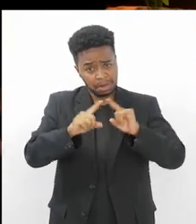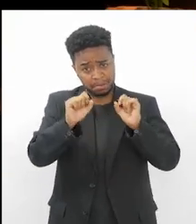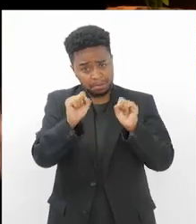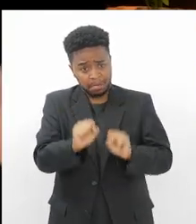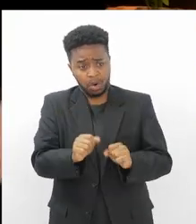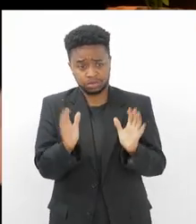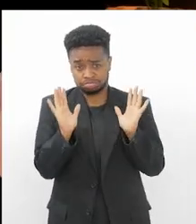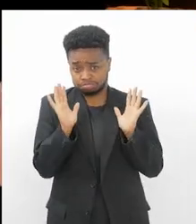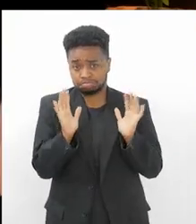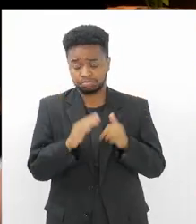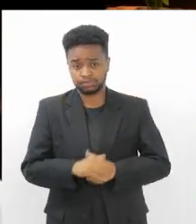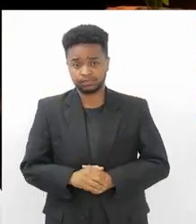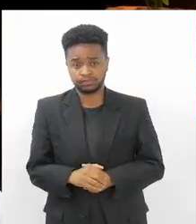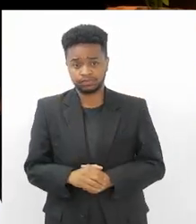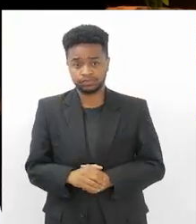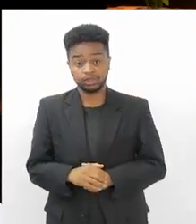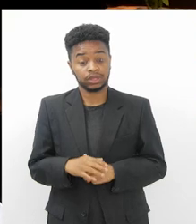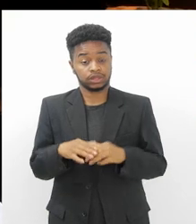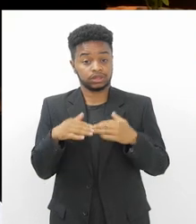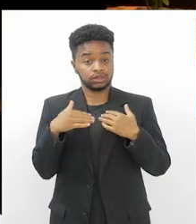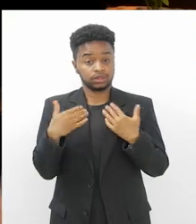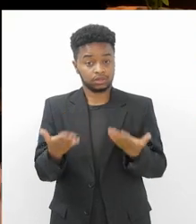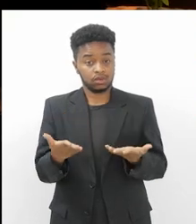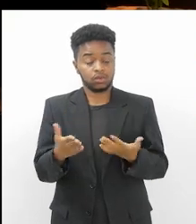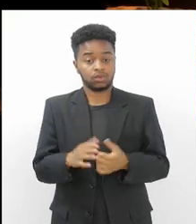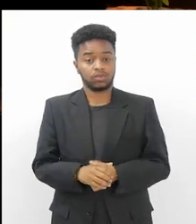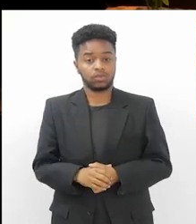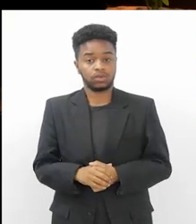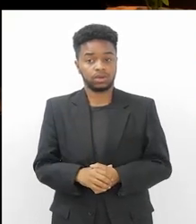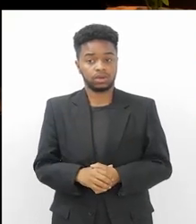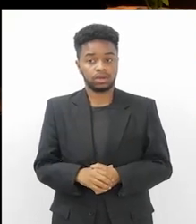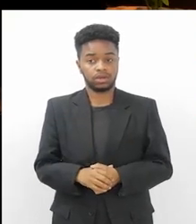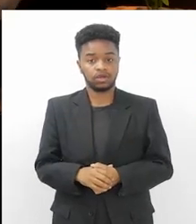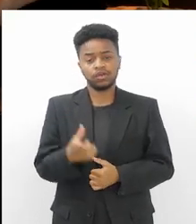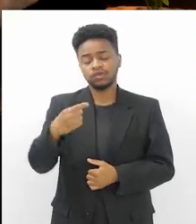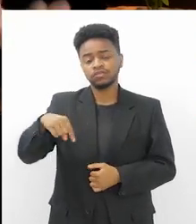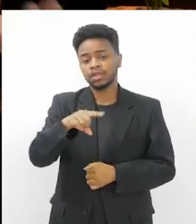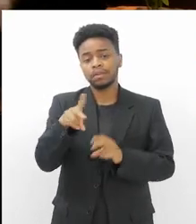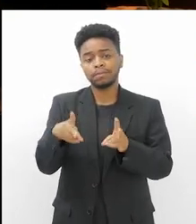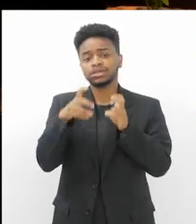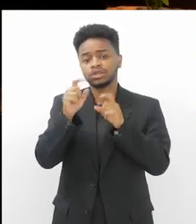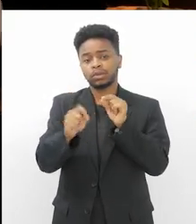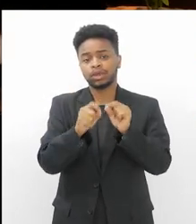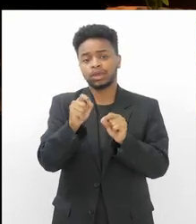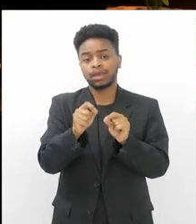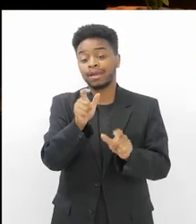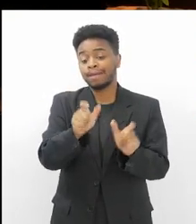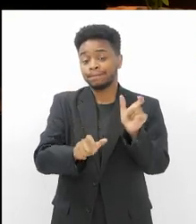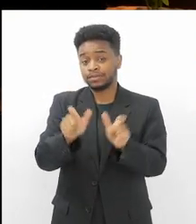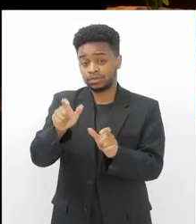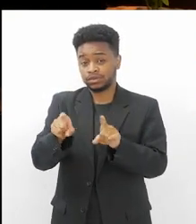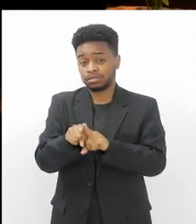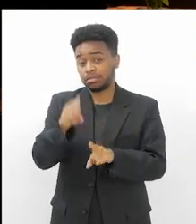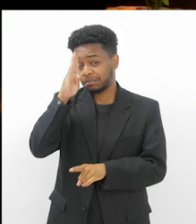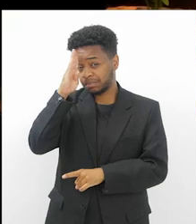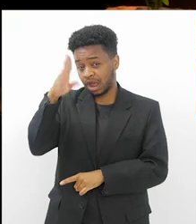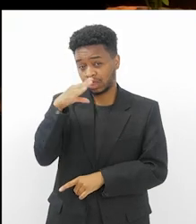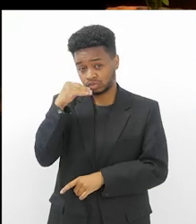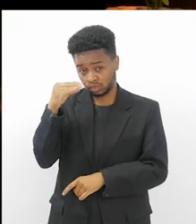pode, aparentemente pode. Então, e aí você vê que essas pessoas,